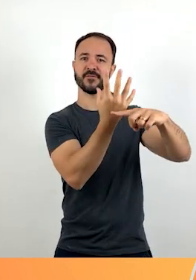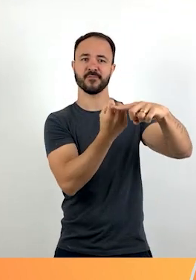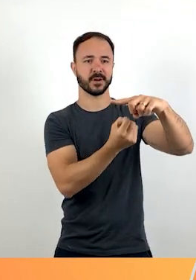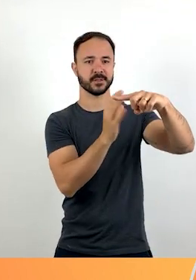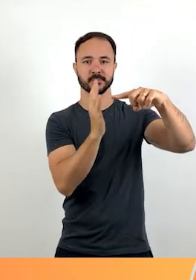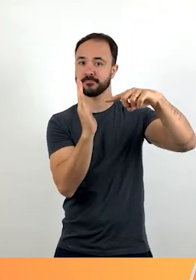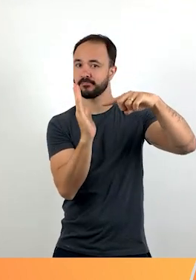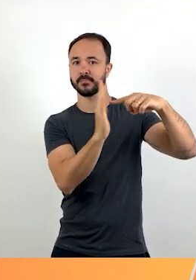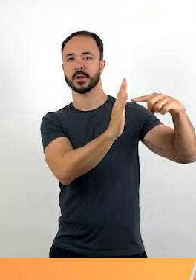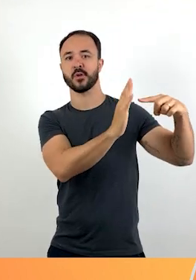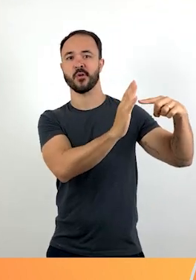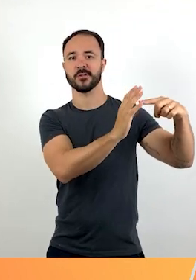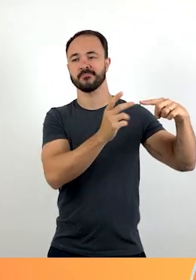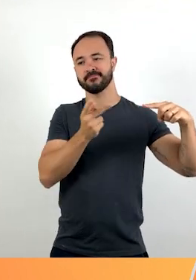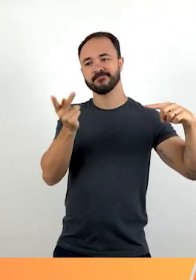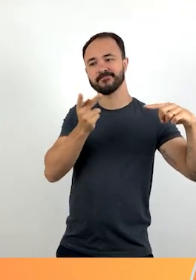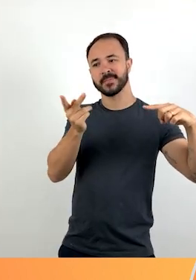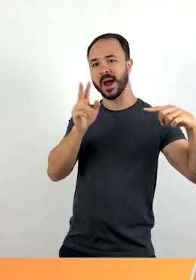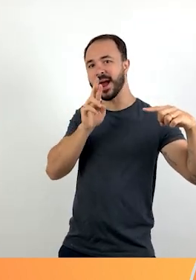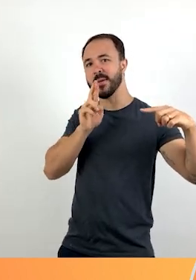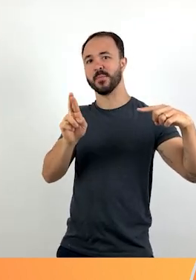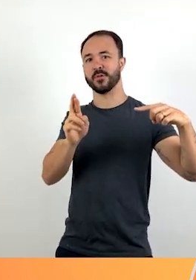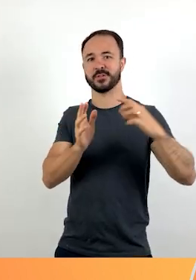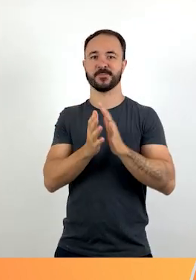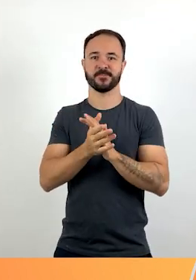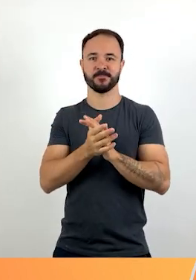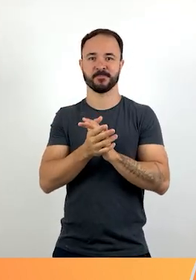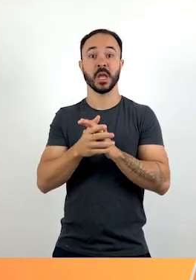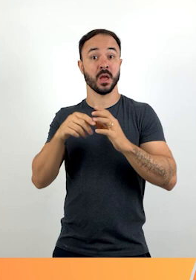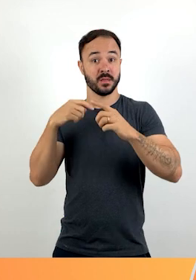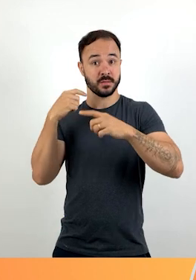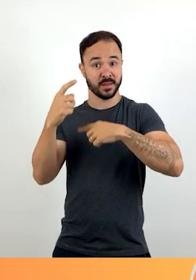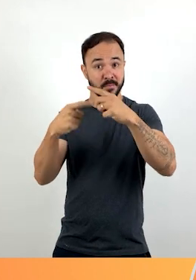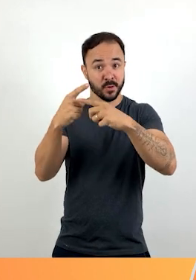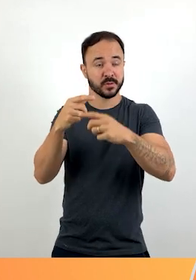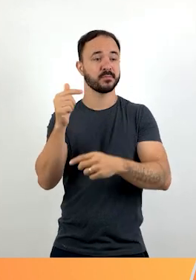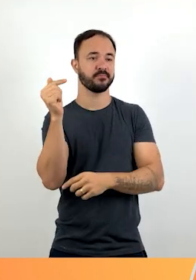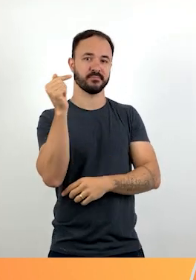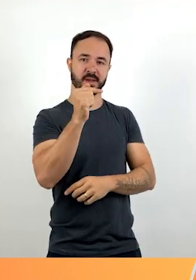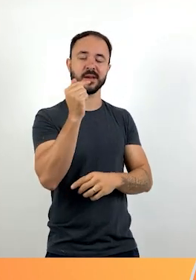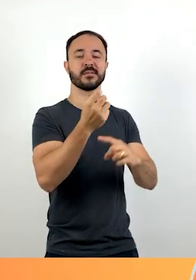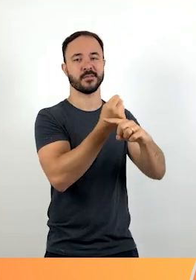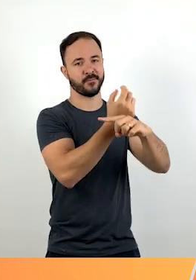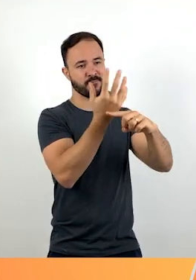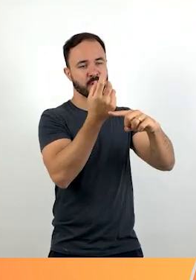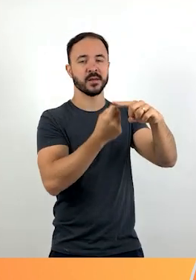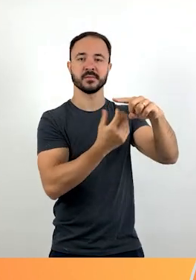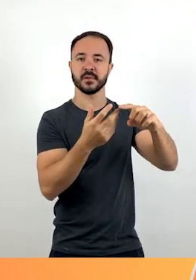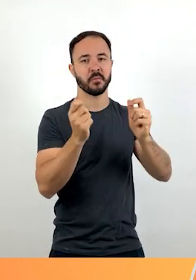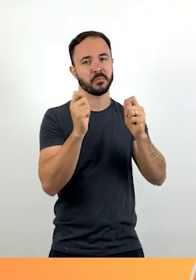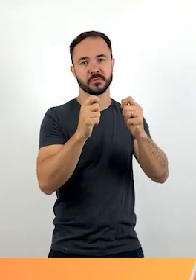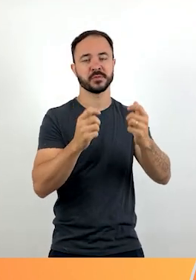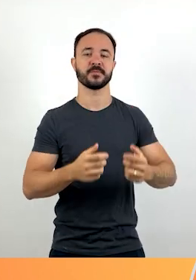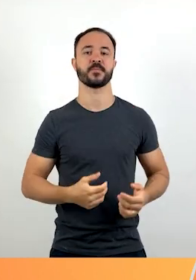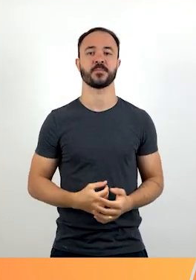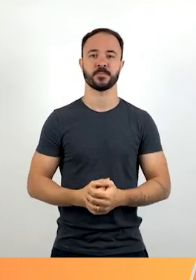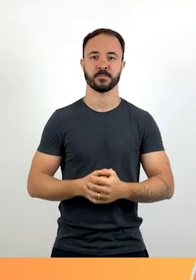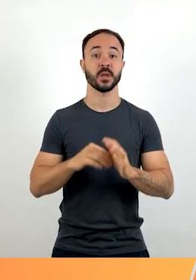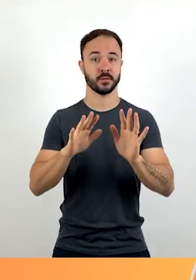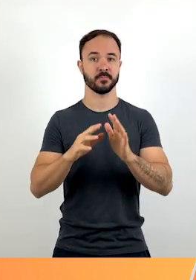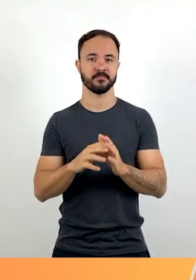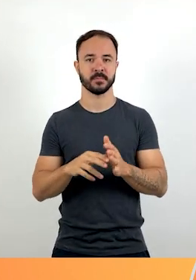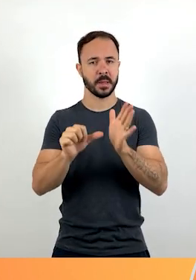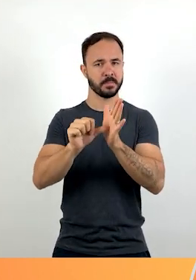gente a fazer elas na ordem ou elas primeiro, como uma multiplicação ou uma divisão. Então eu vou fazer assim, primeiro eu vou